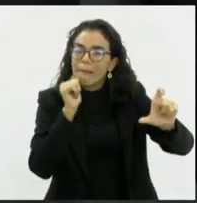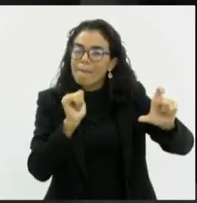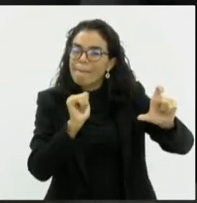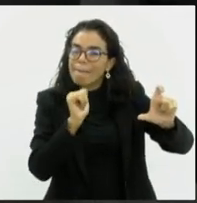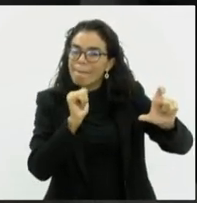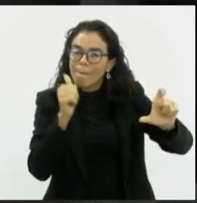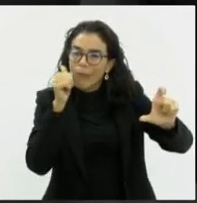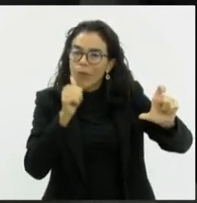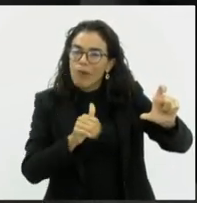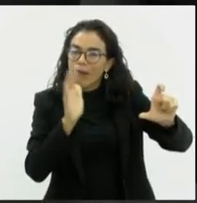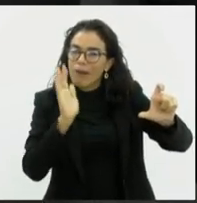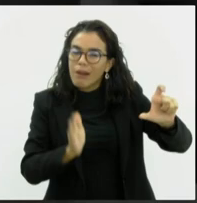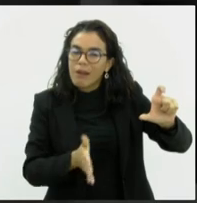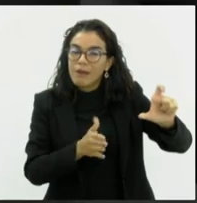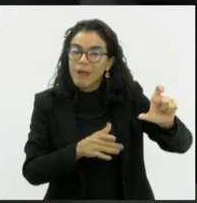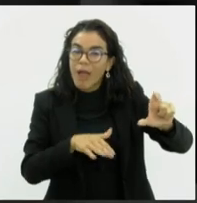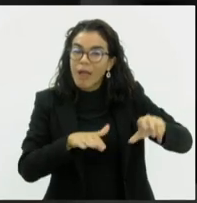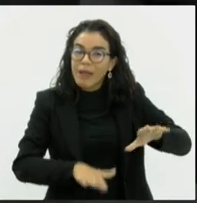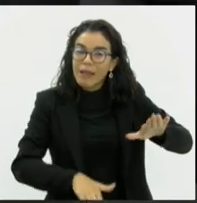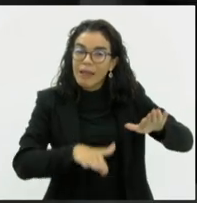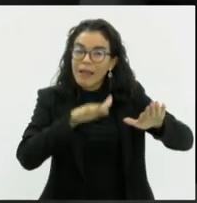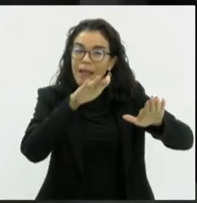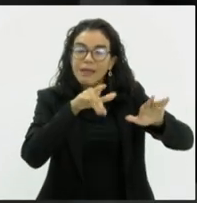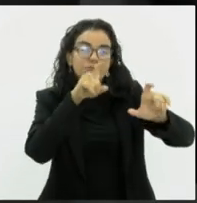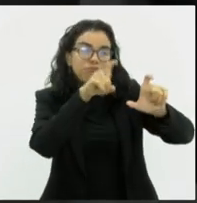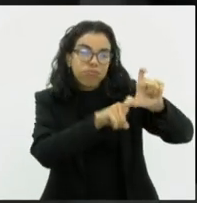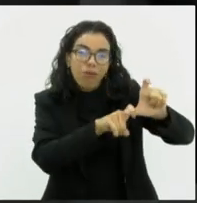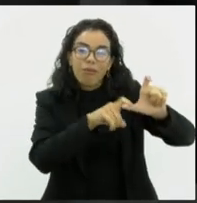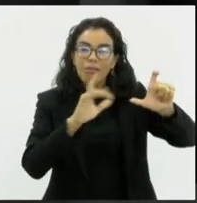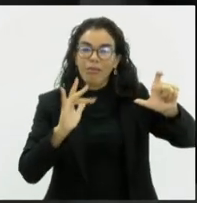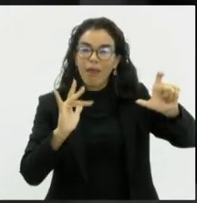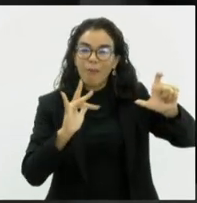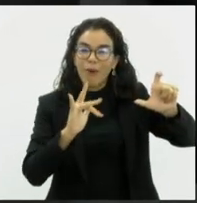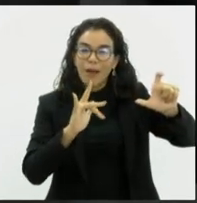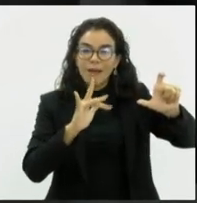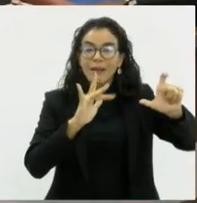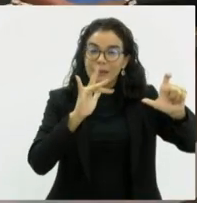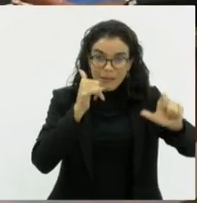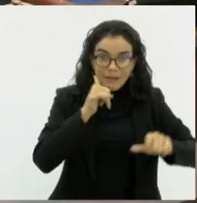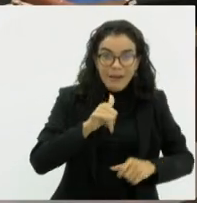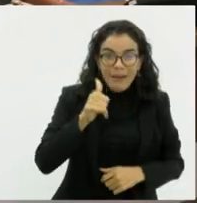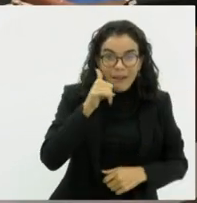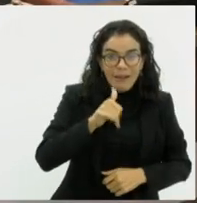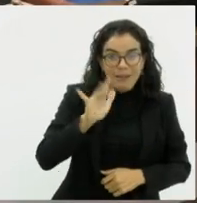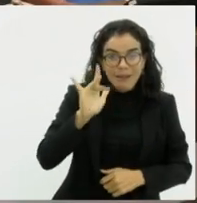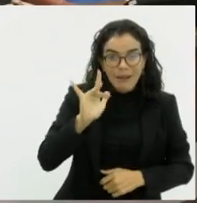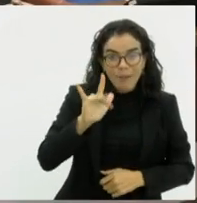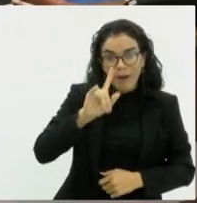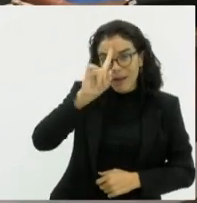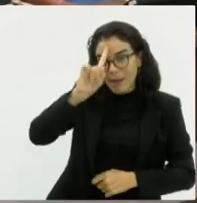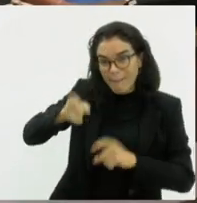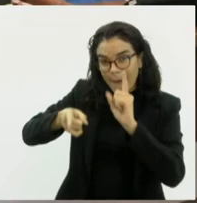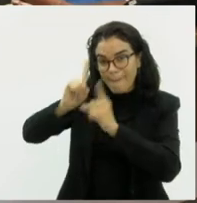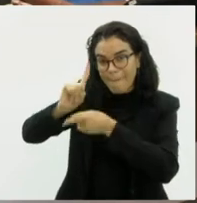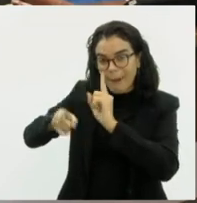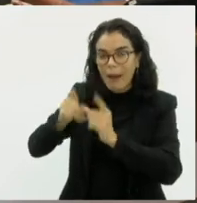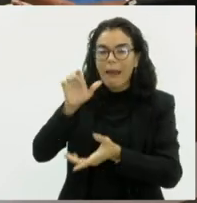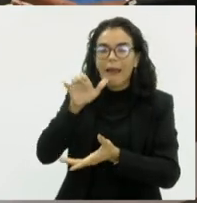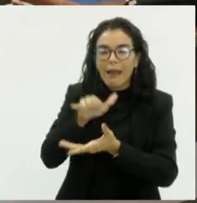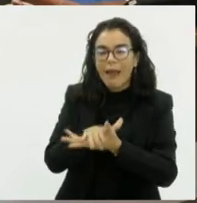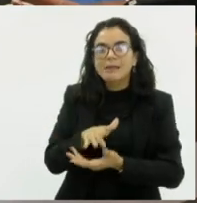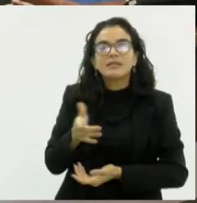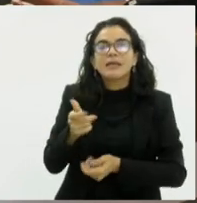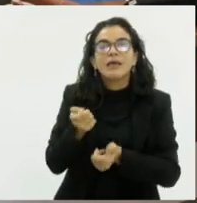mulheres. E aí, quando cresce, arruma uma namoradinha, normalmente quem manda é ela, né? Quando casa, a gente já sabe que